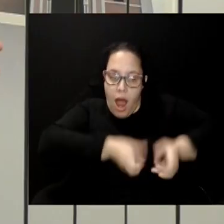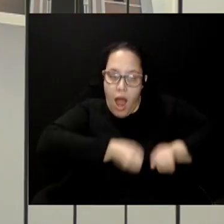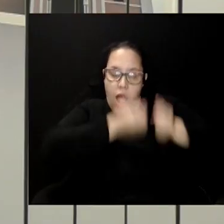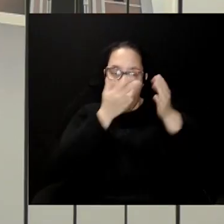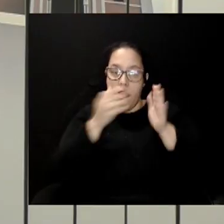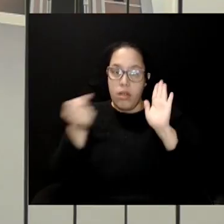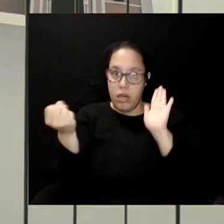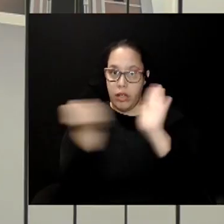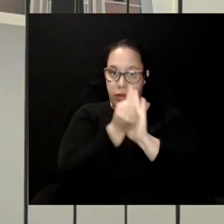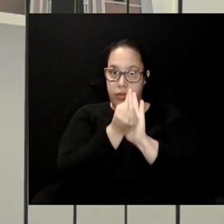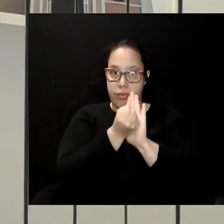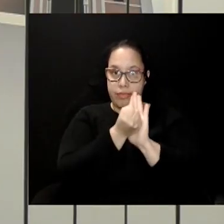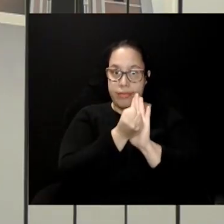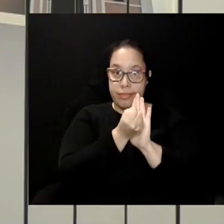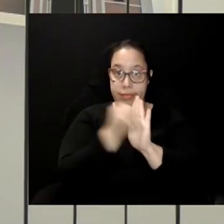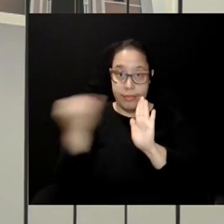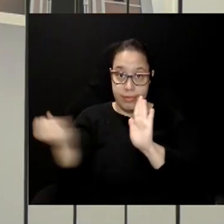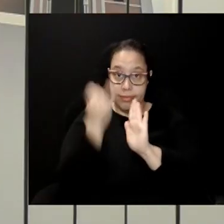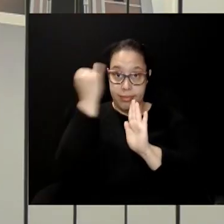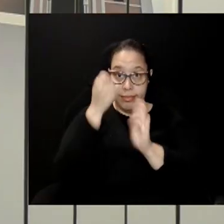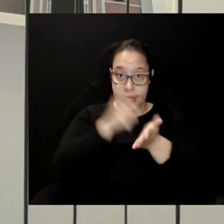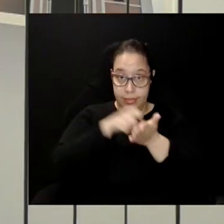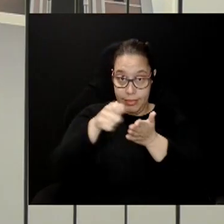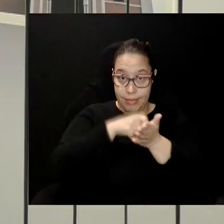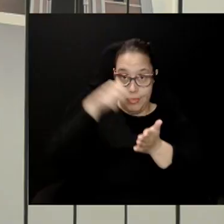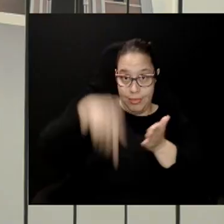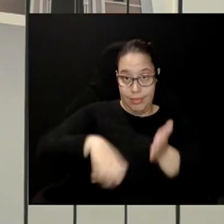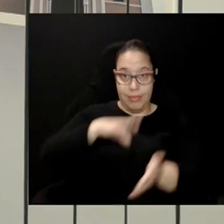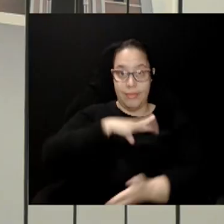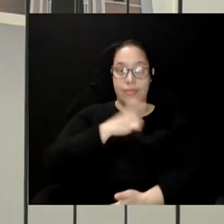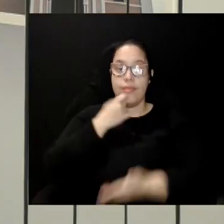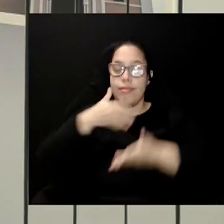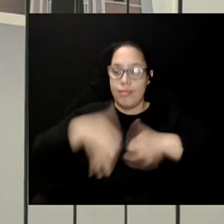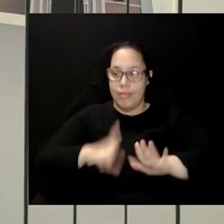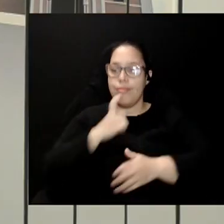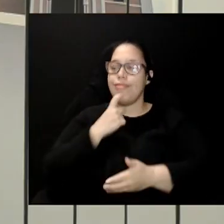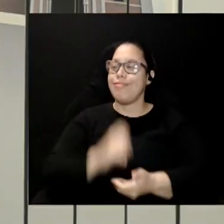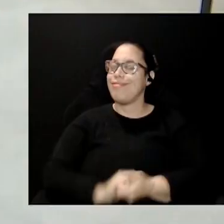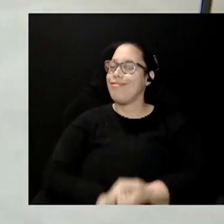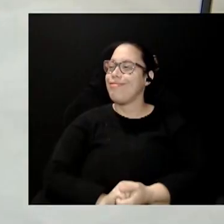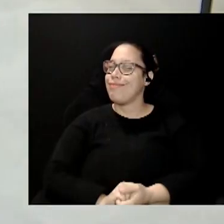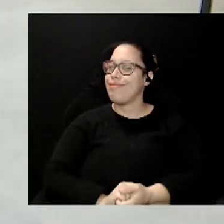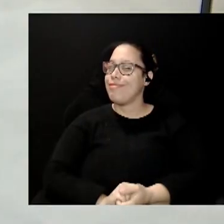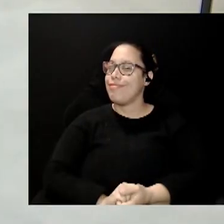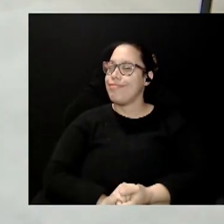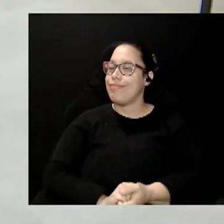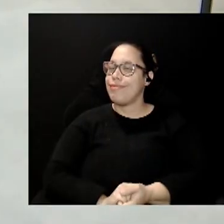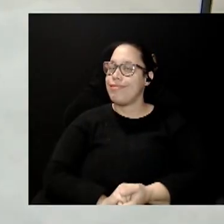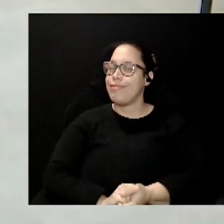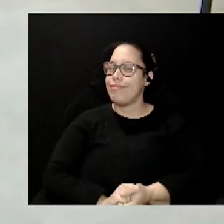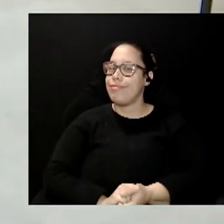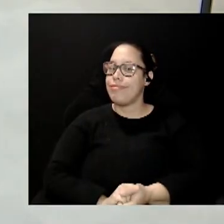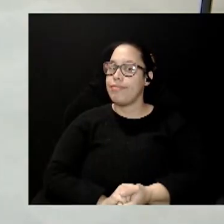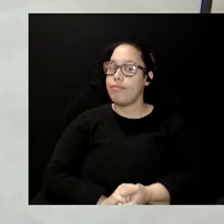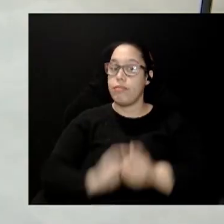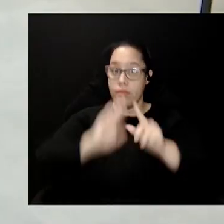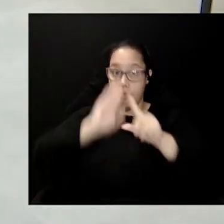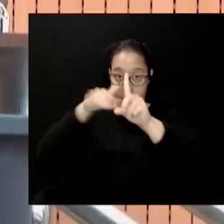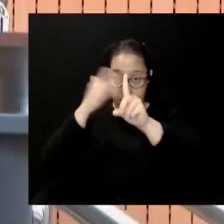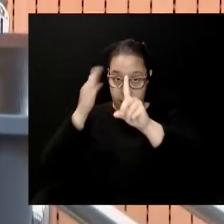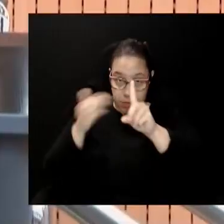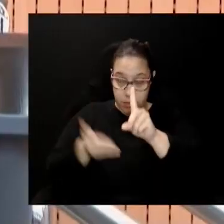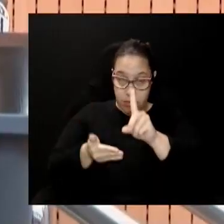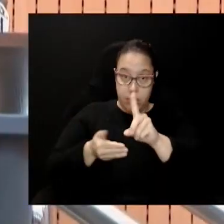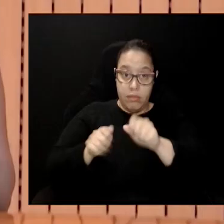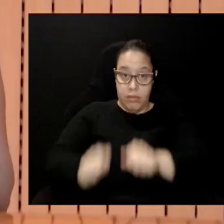mais importantes escritores nascidos em Campinas. A solenidade, realizada no plenário,